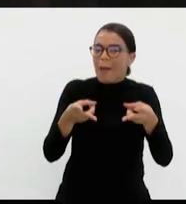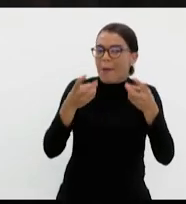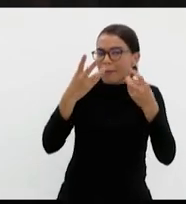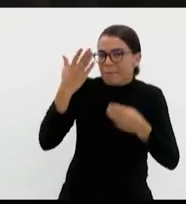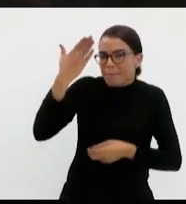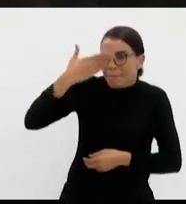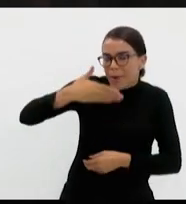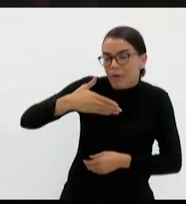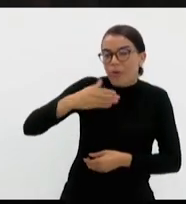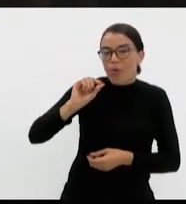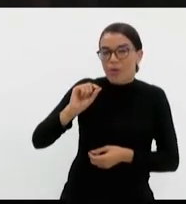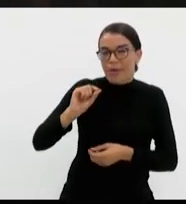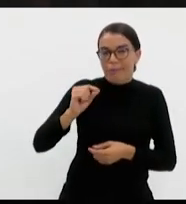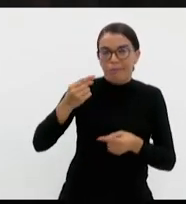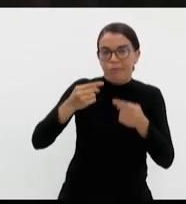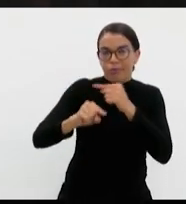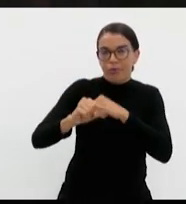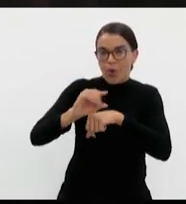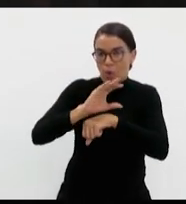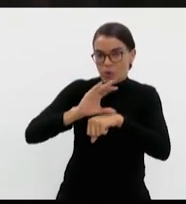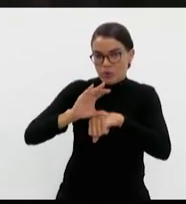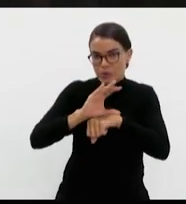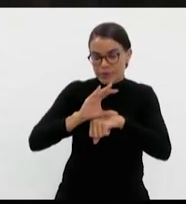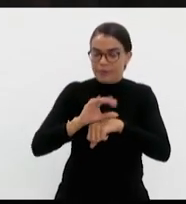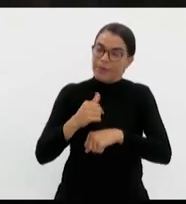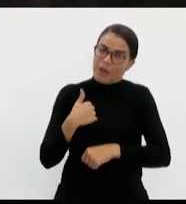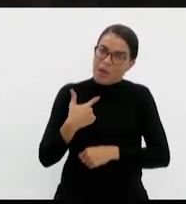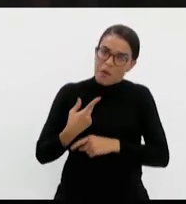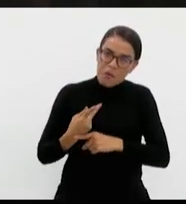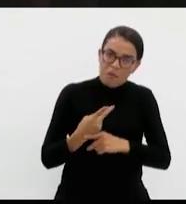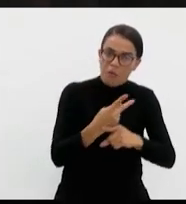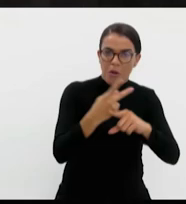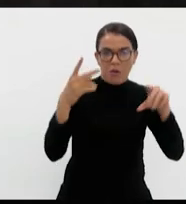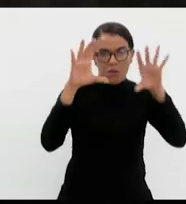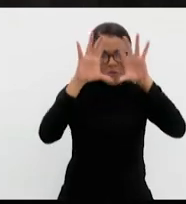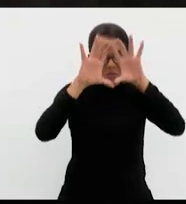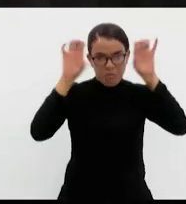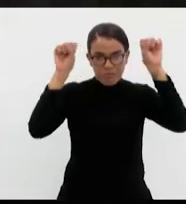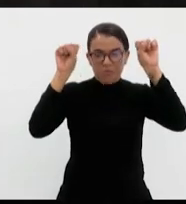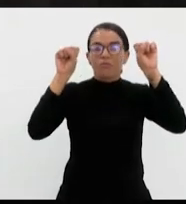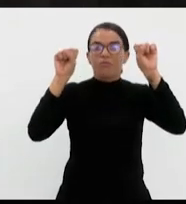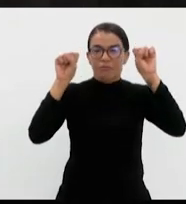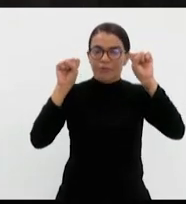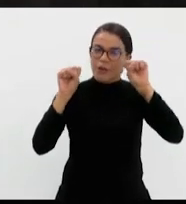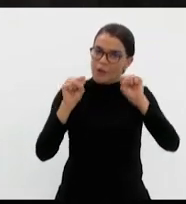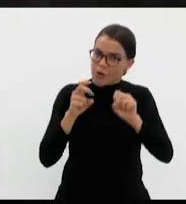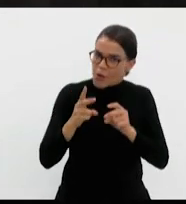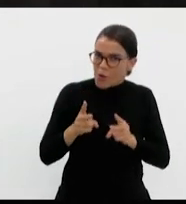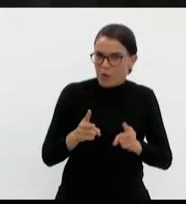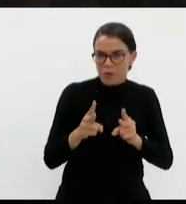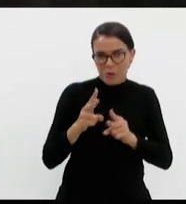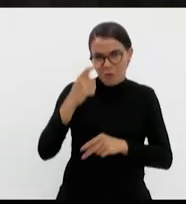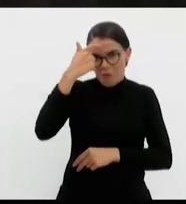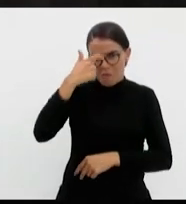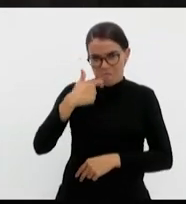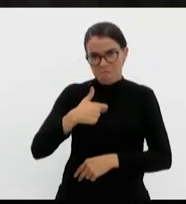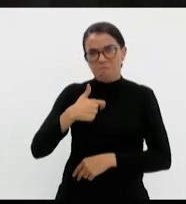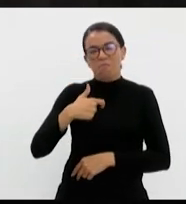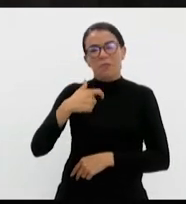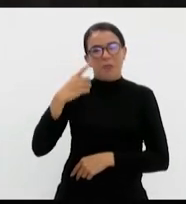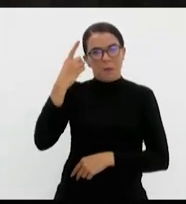Evidencia-se a inconstitucionalidade. Fui ao Tribunal de Justiça, porque continuei a ser um dos deputados